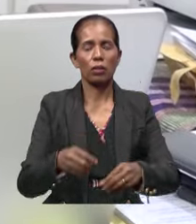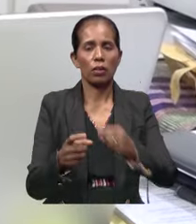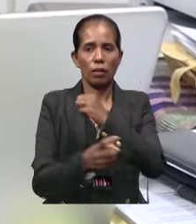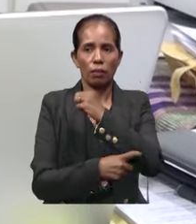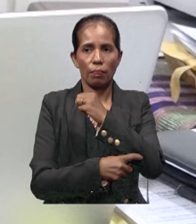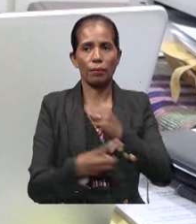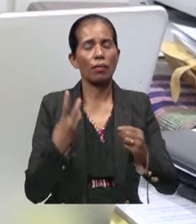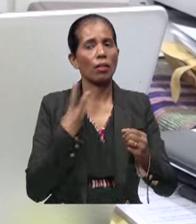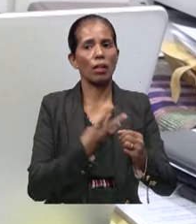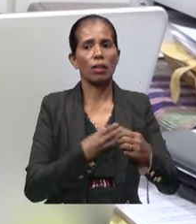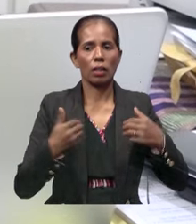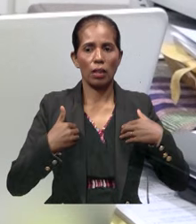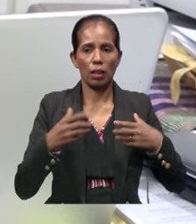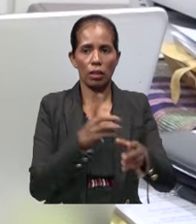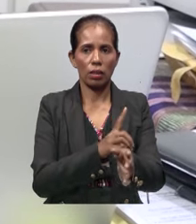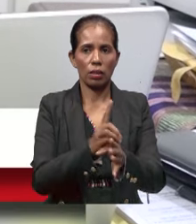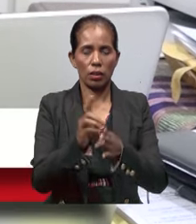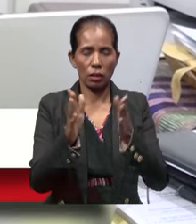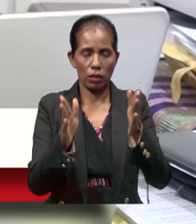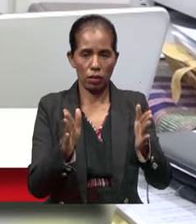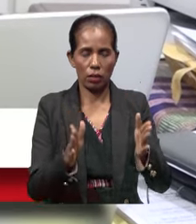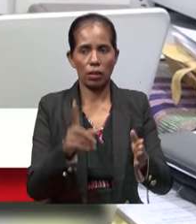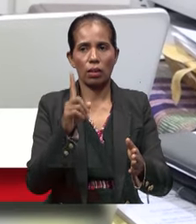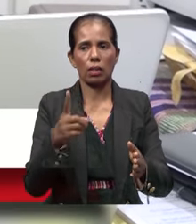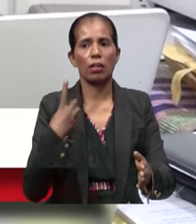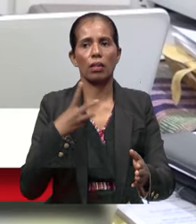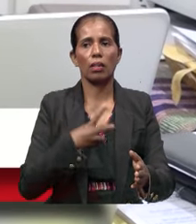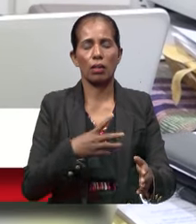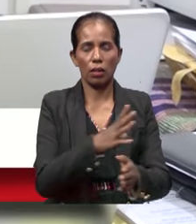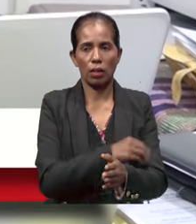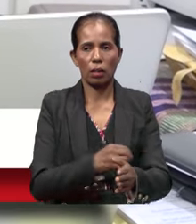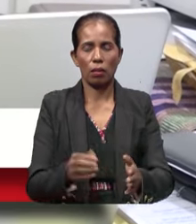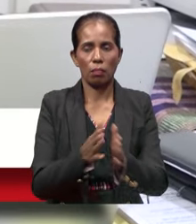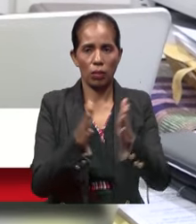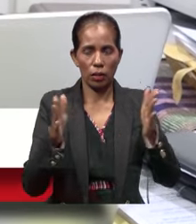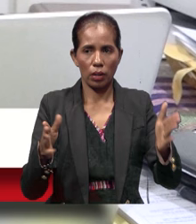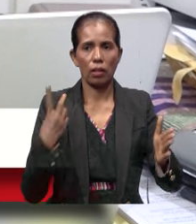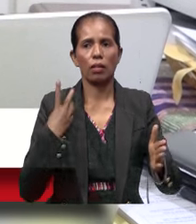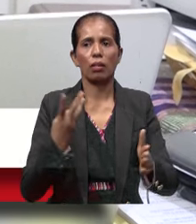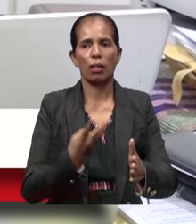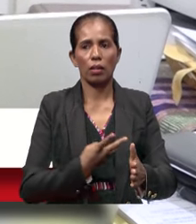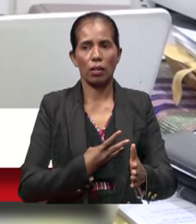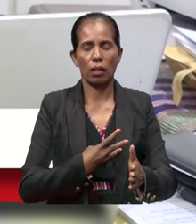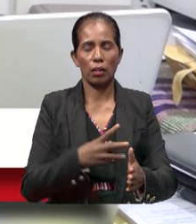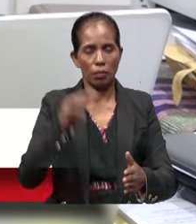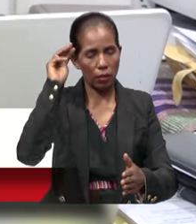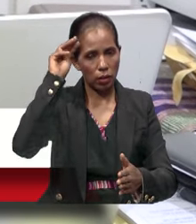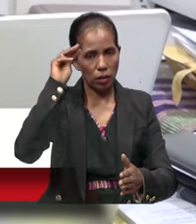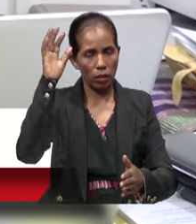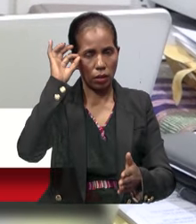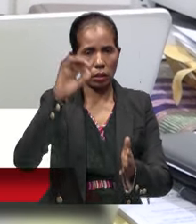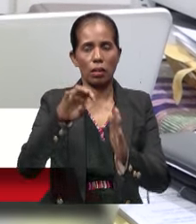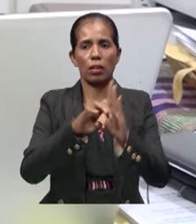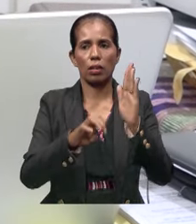ita, ita e a dirigente ida. Dirigente mesmo a máximo um voto superior, né, maca? E tinha ministra ou secretário de